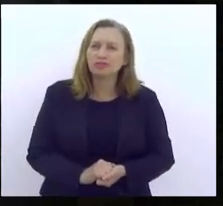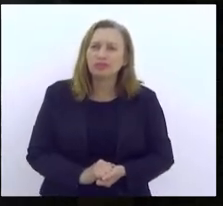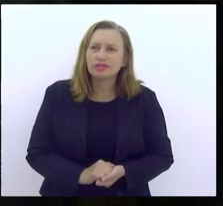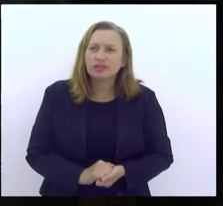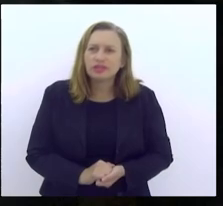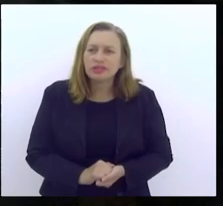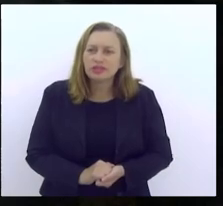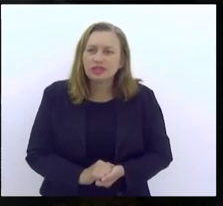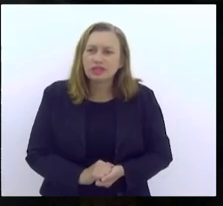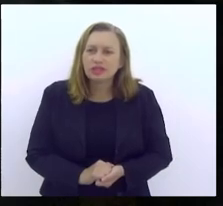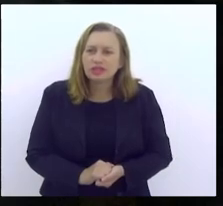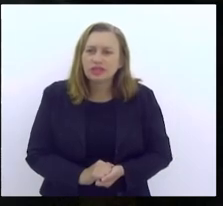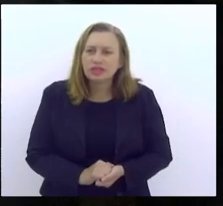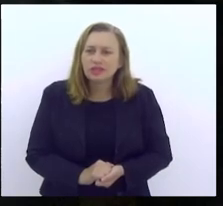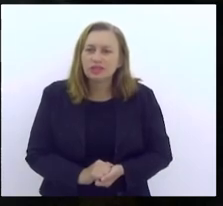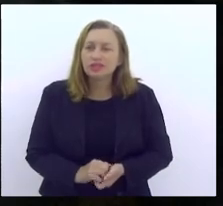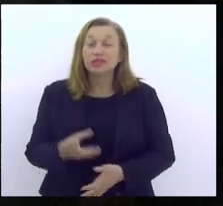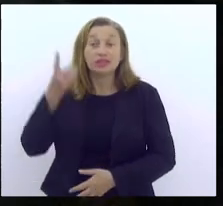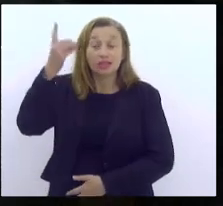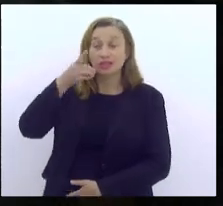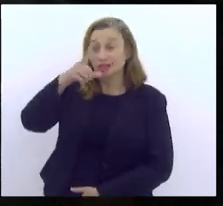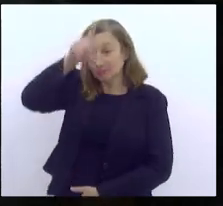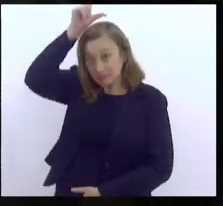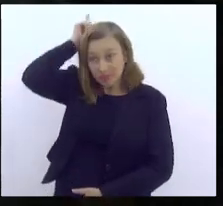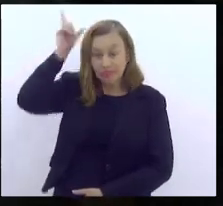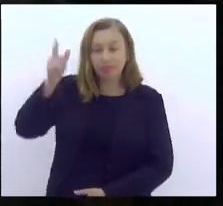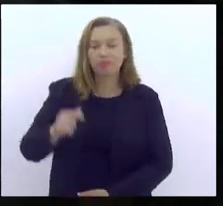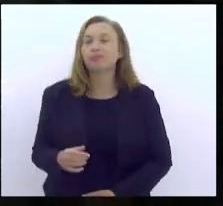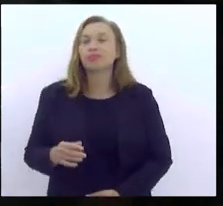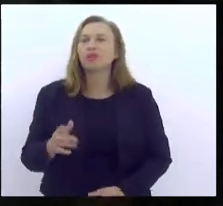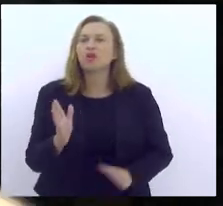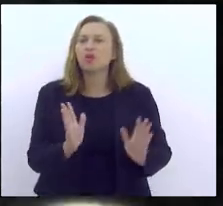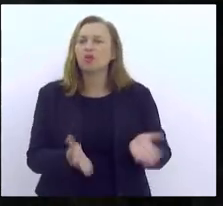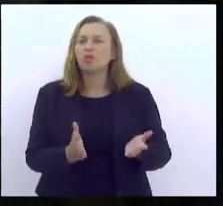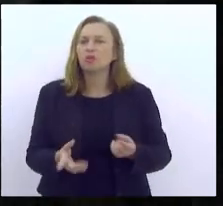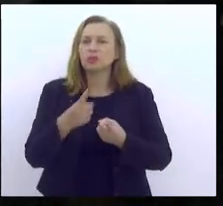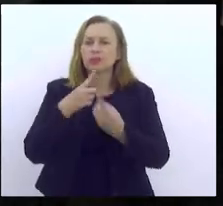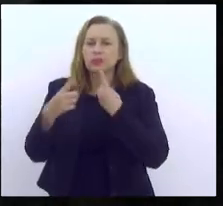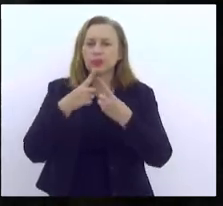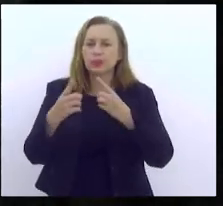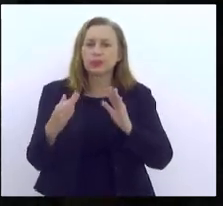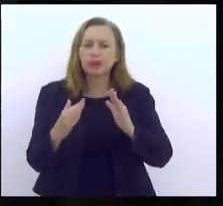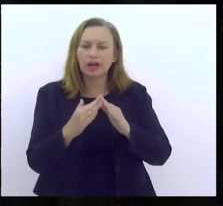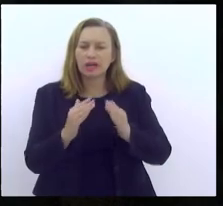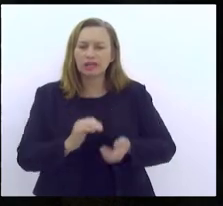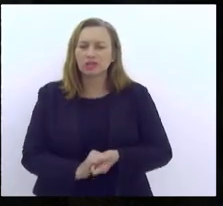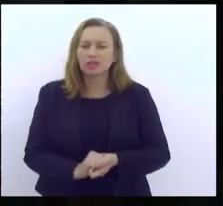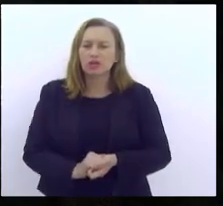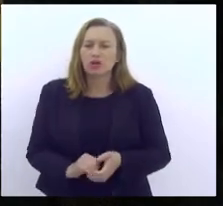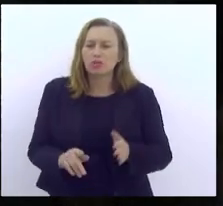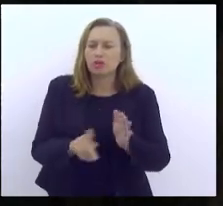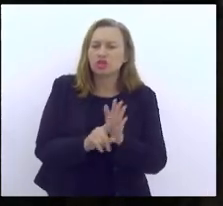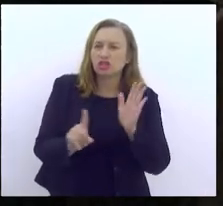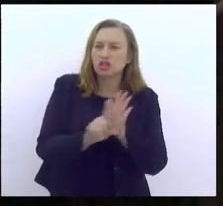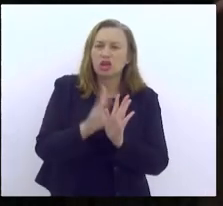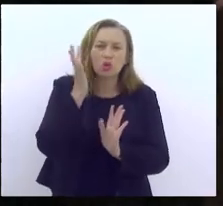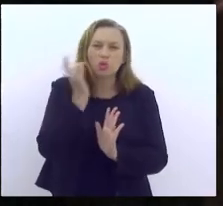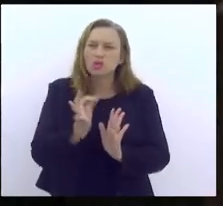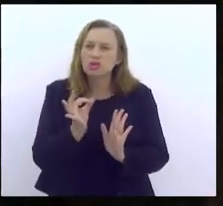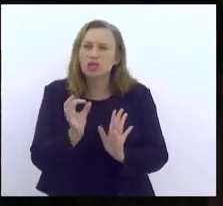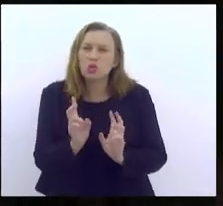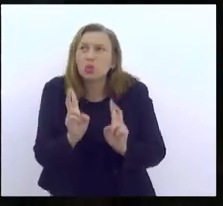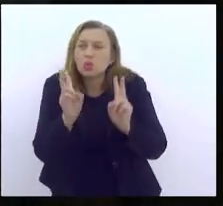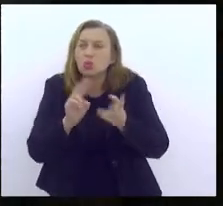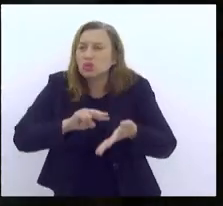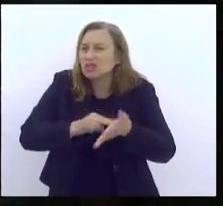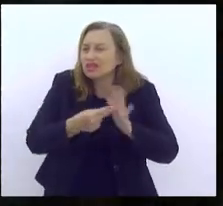falou, que o deputado Paulo colocou, deputado Barcelar, é que hoje estava sendo discutido na casa um projeto de lei, que eu não sei do que se trata direito,